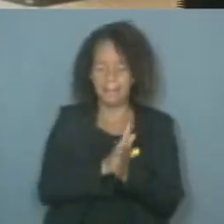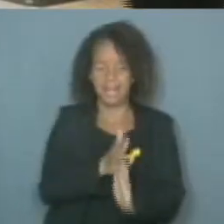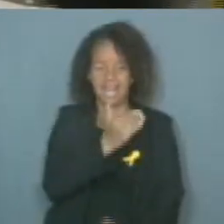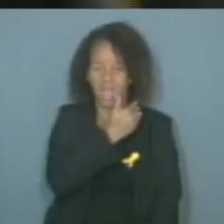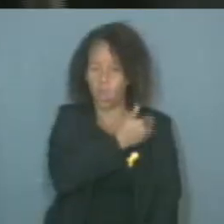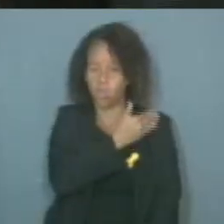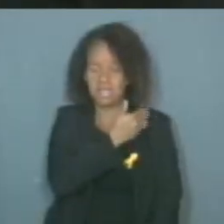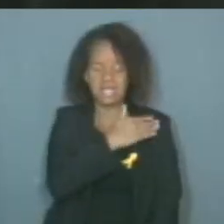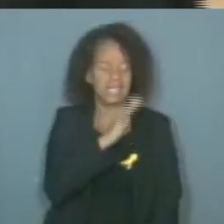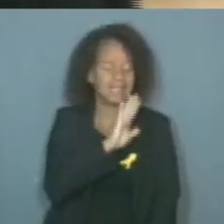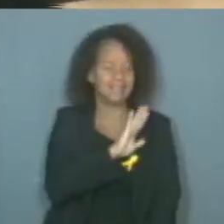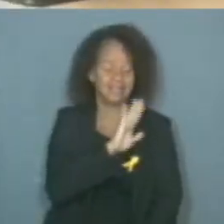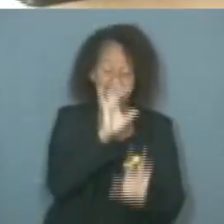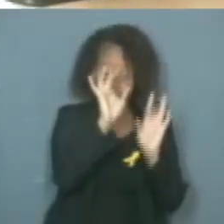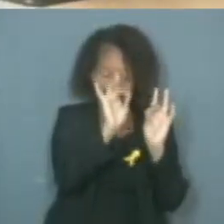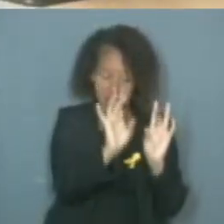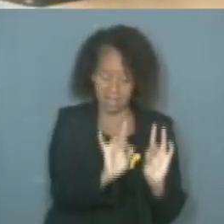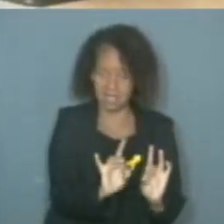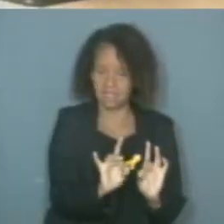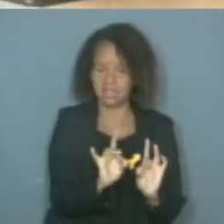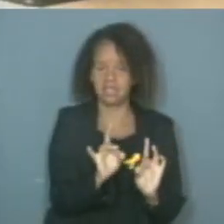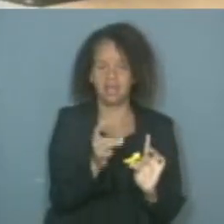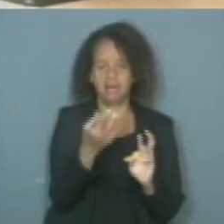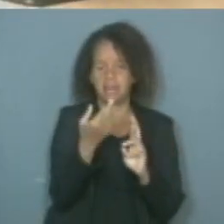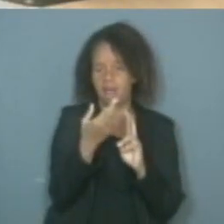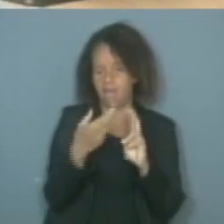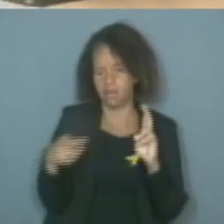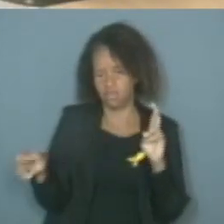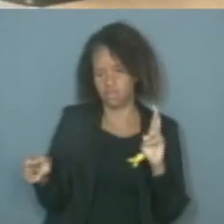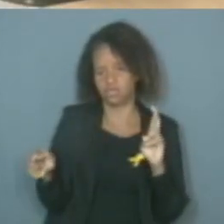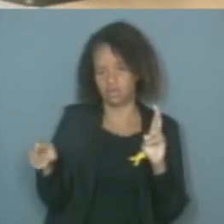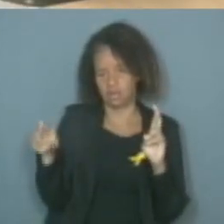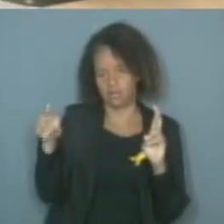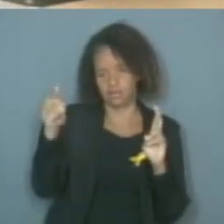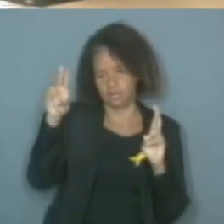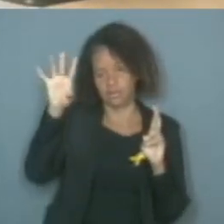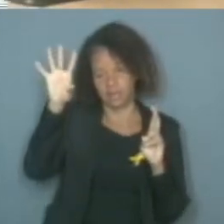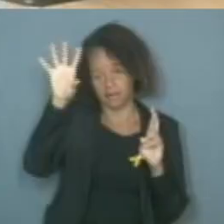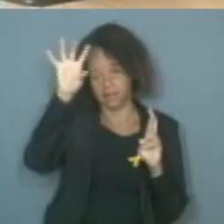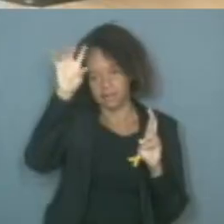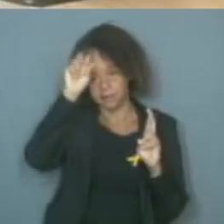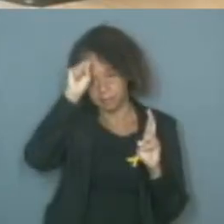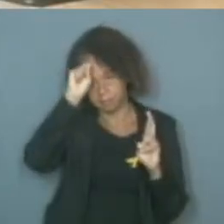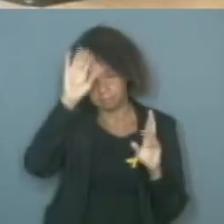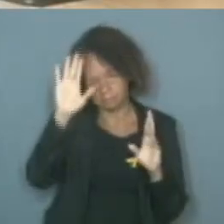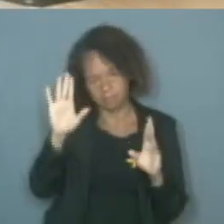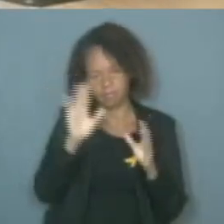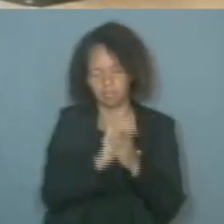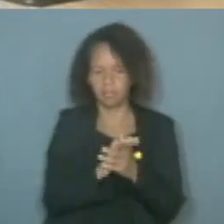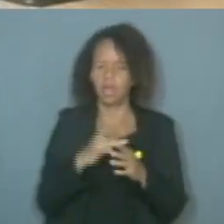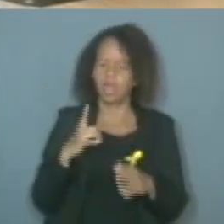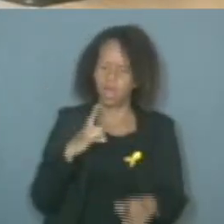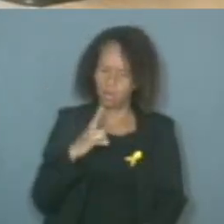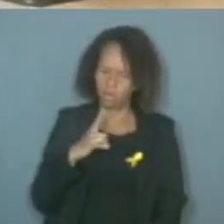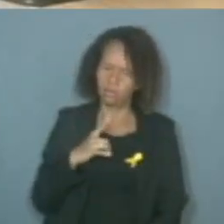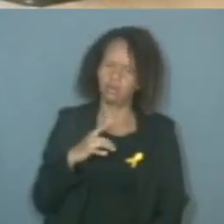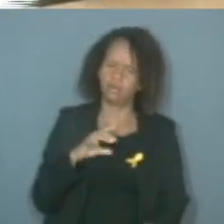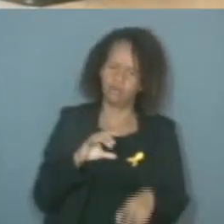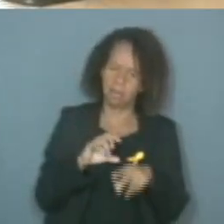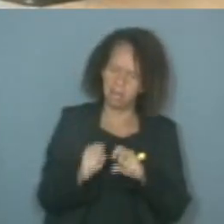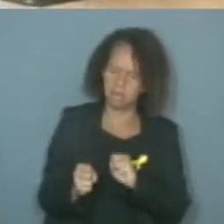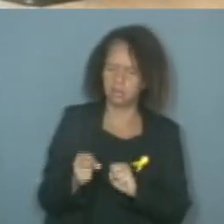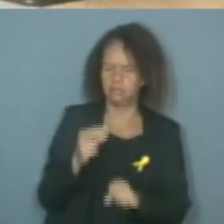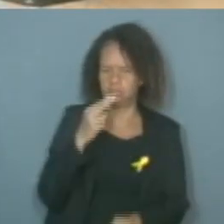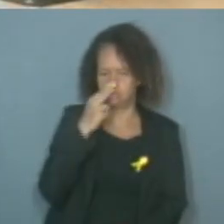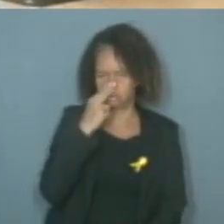em especial, para as religiões de matriz africana. Eu sou uma pessoa que tive toda uma formação